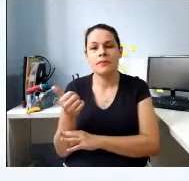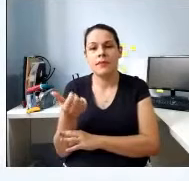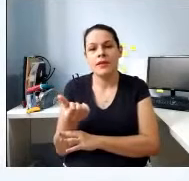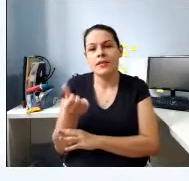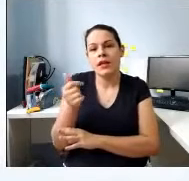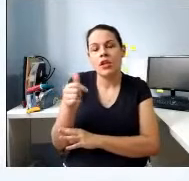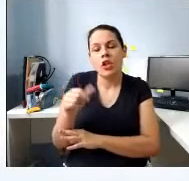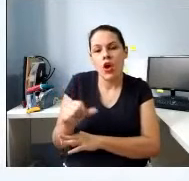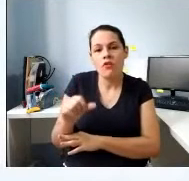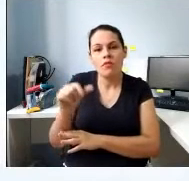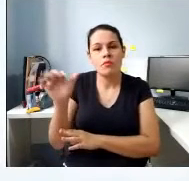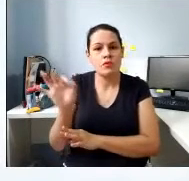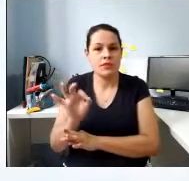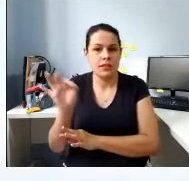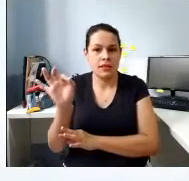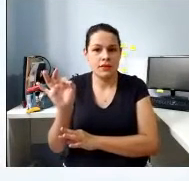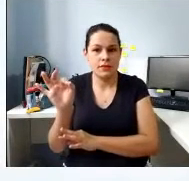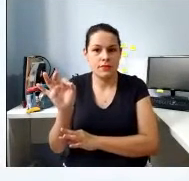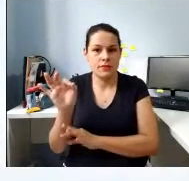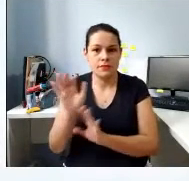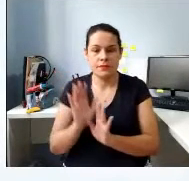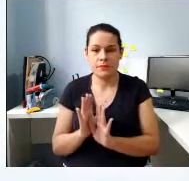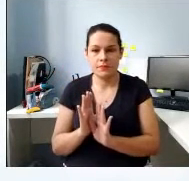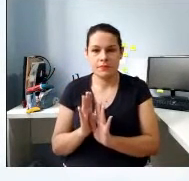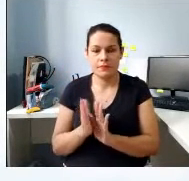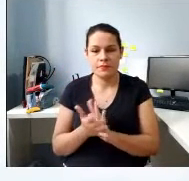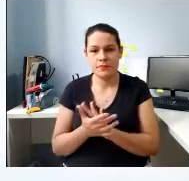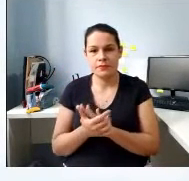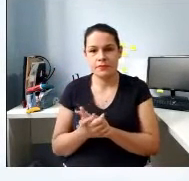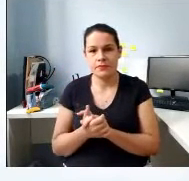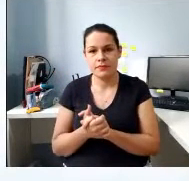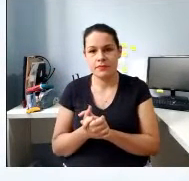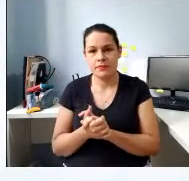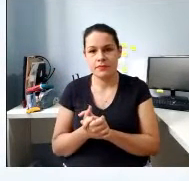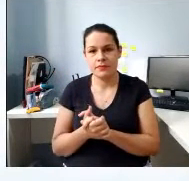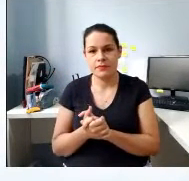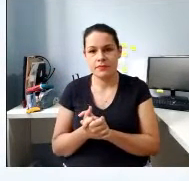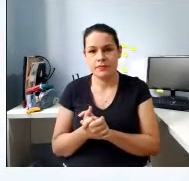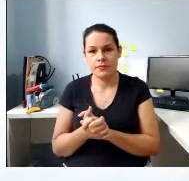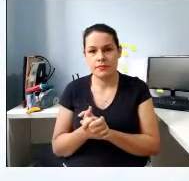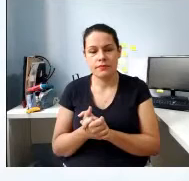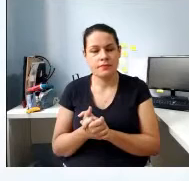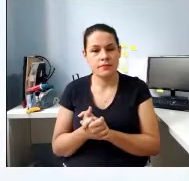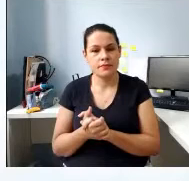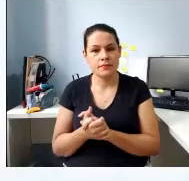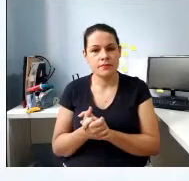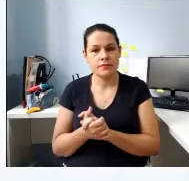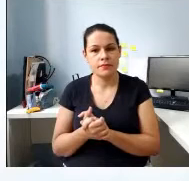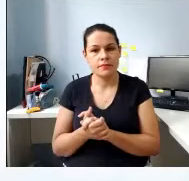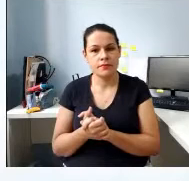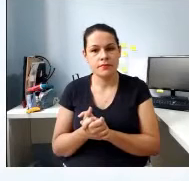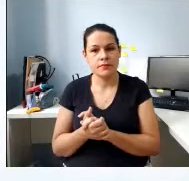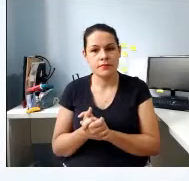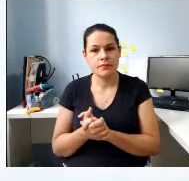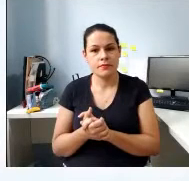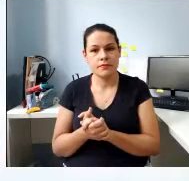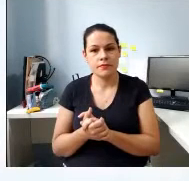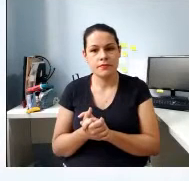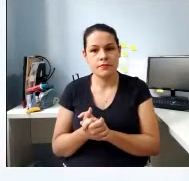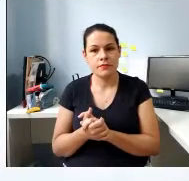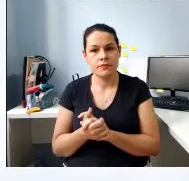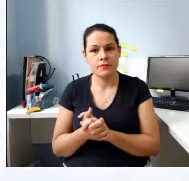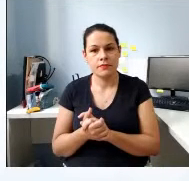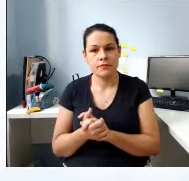Olhando aqui à esquerda, né? Colocando aqui centro-esquerda e esquerda, né? PDT, PSB,